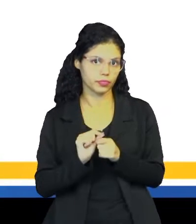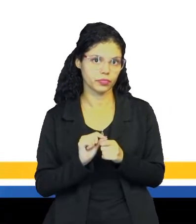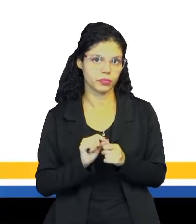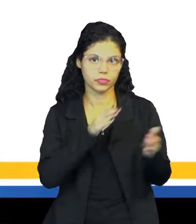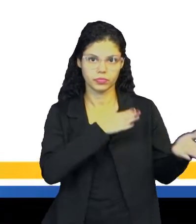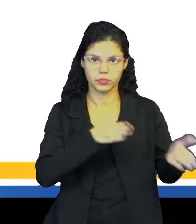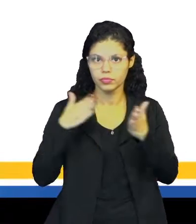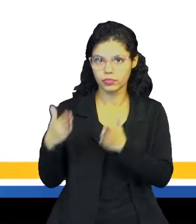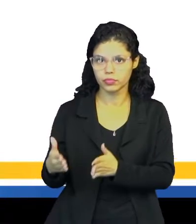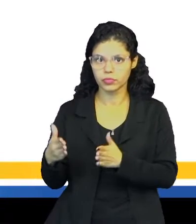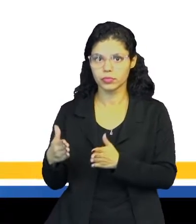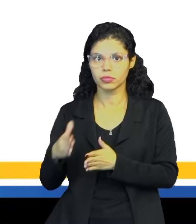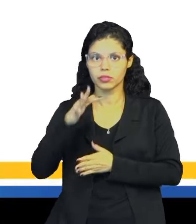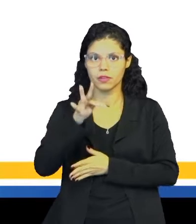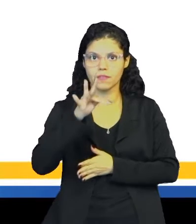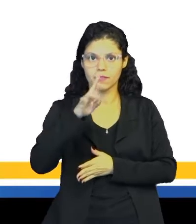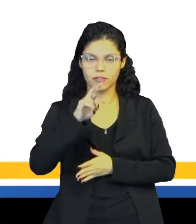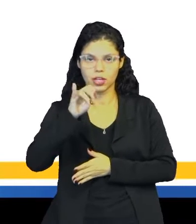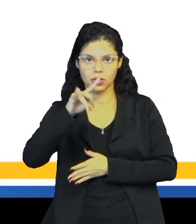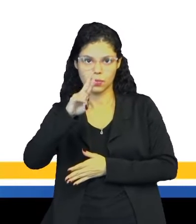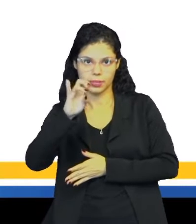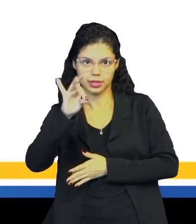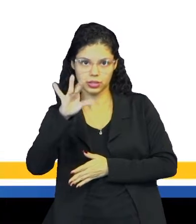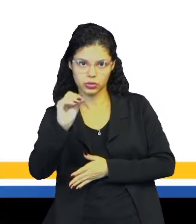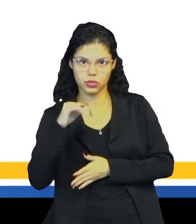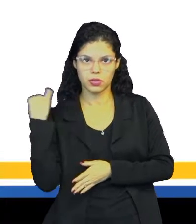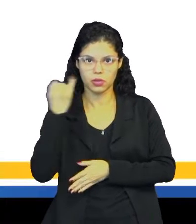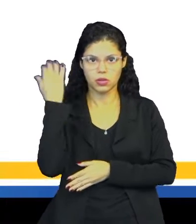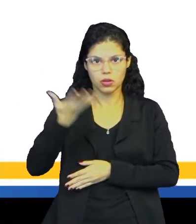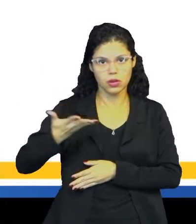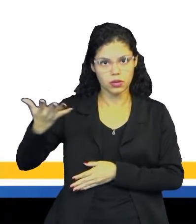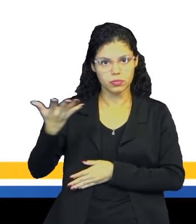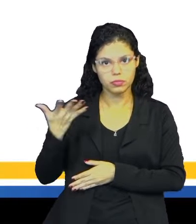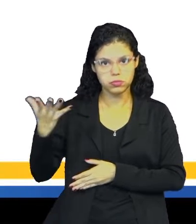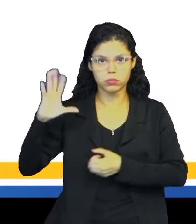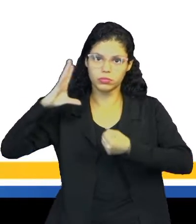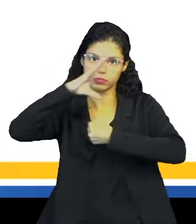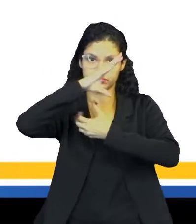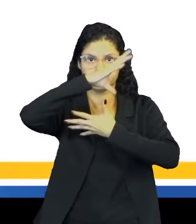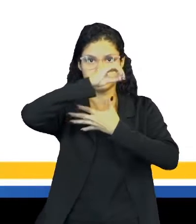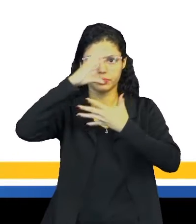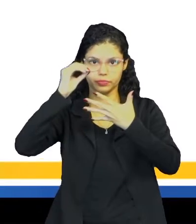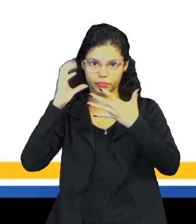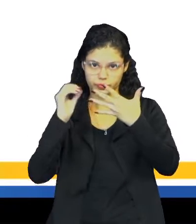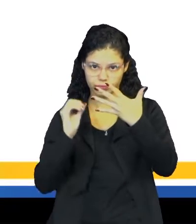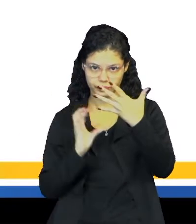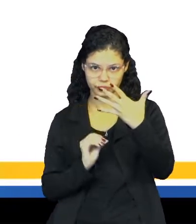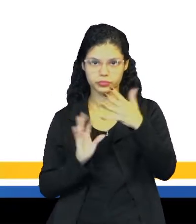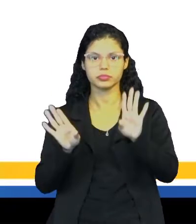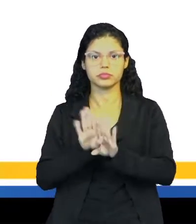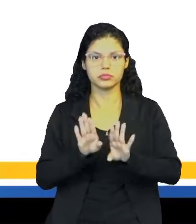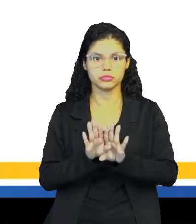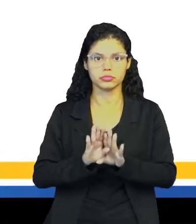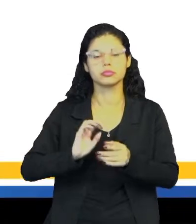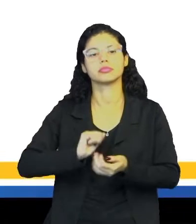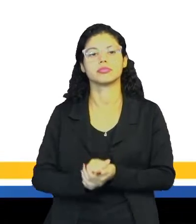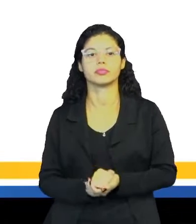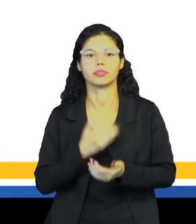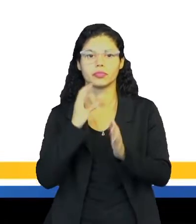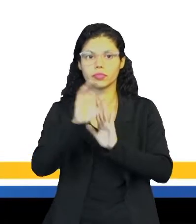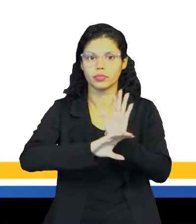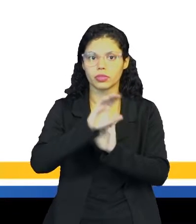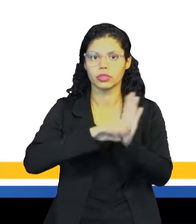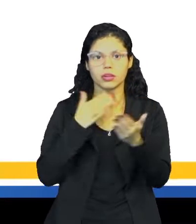do chamado fitoplâncton e são importantíssimas como base da cadeia alimentar e dos ambientes aquáticos. Neste capítulo, nós vamos